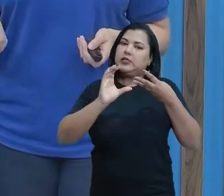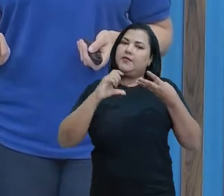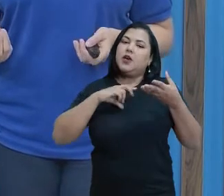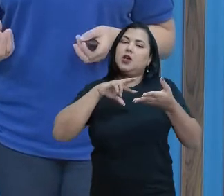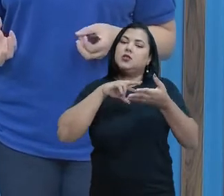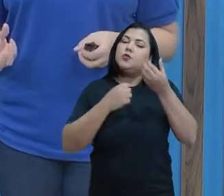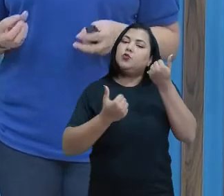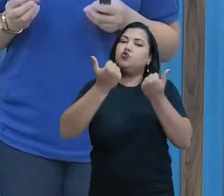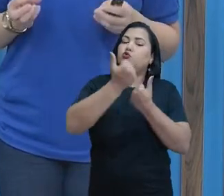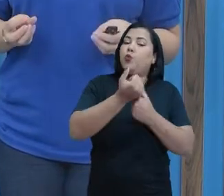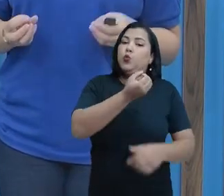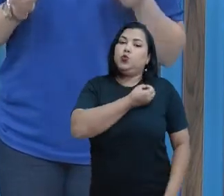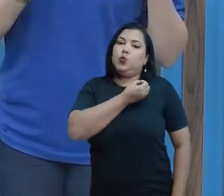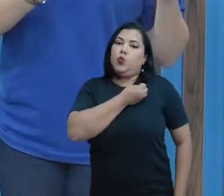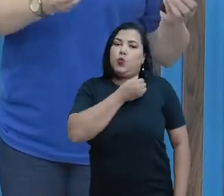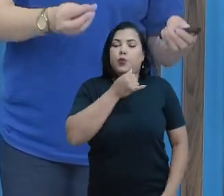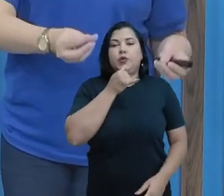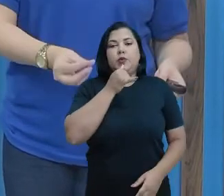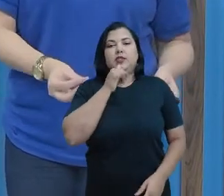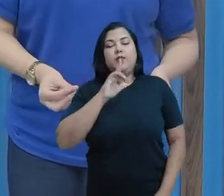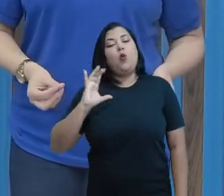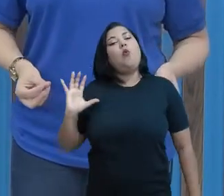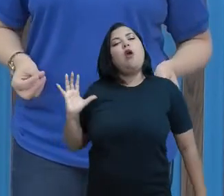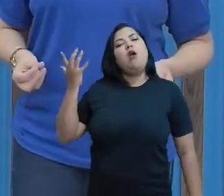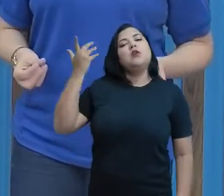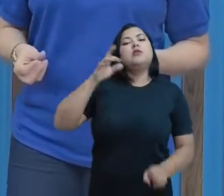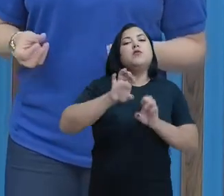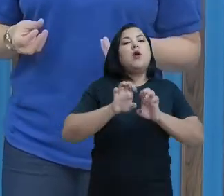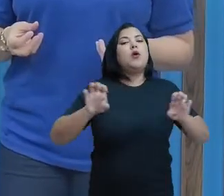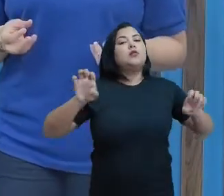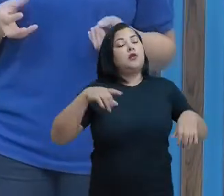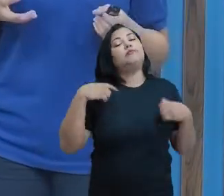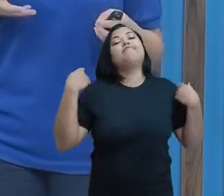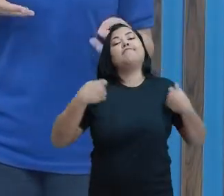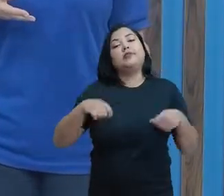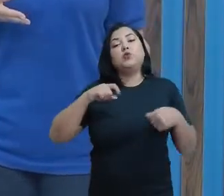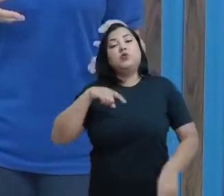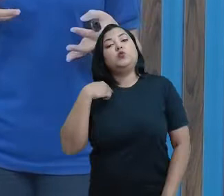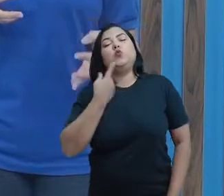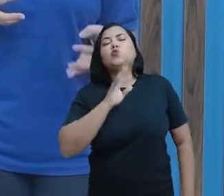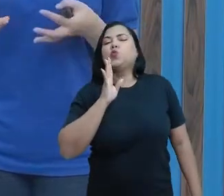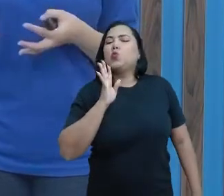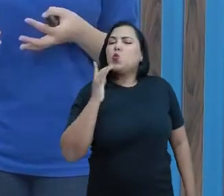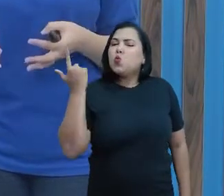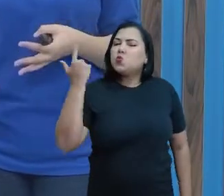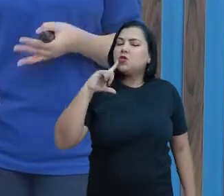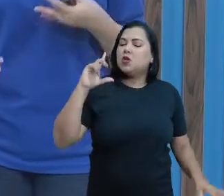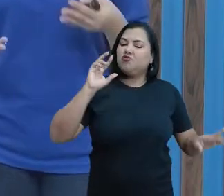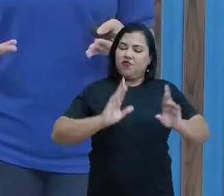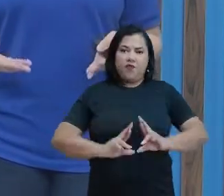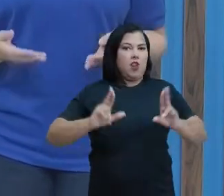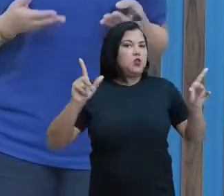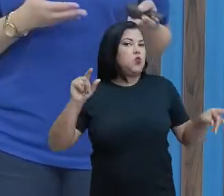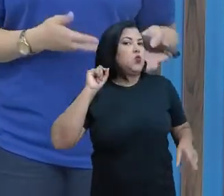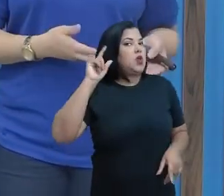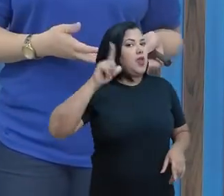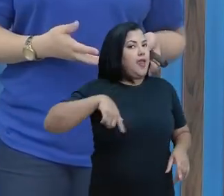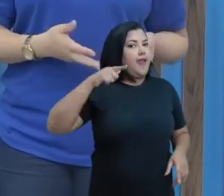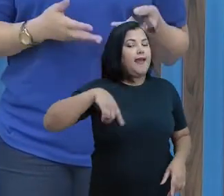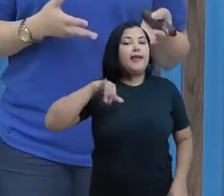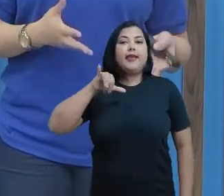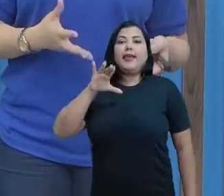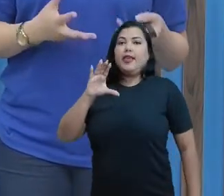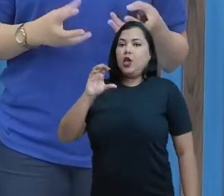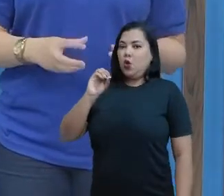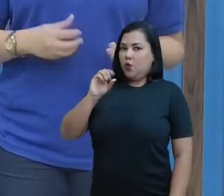começa a observar a ideia de resolver uma equação, eu preciso que a gente consiga diferenciar o que é incógnita,